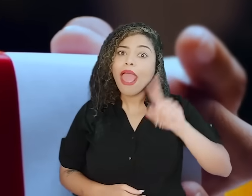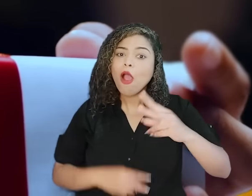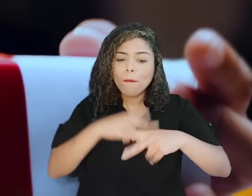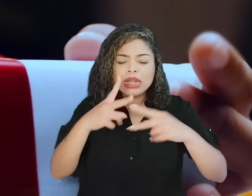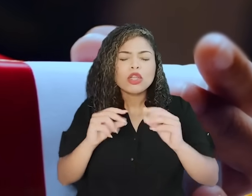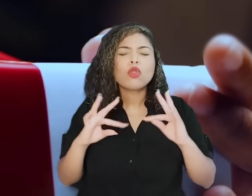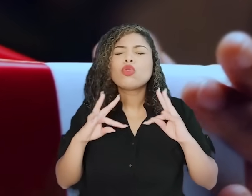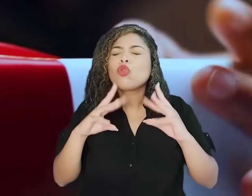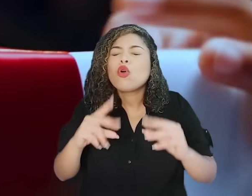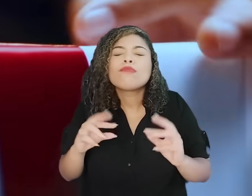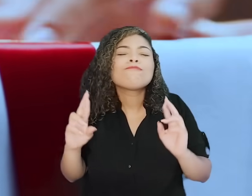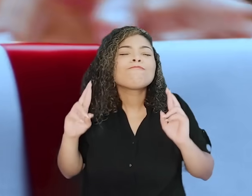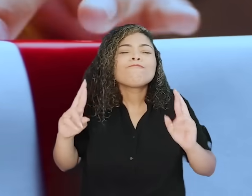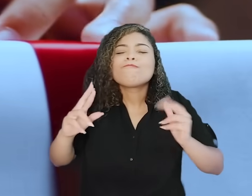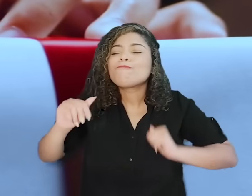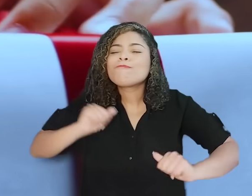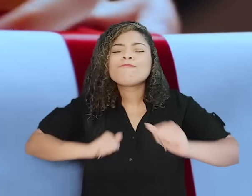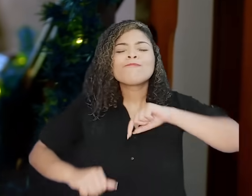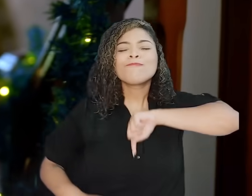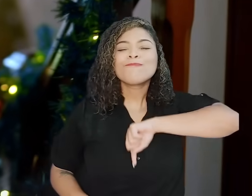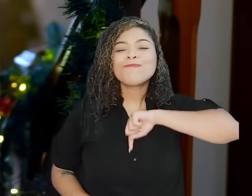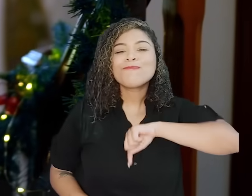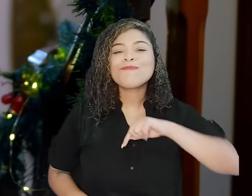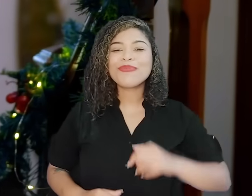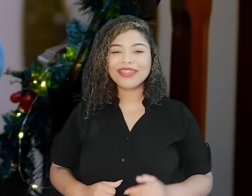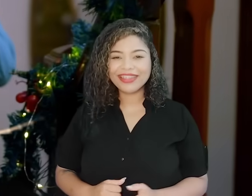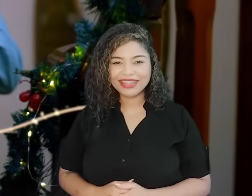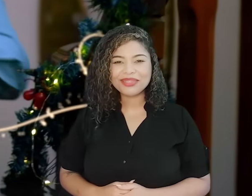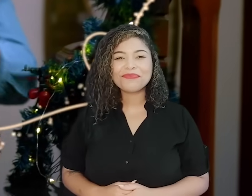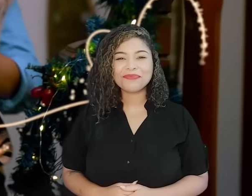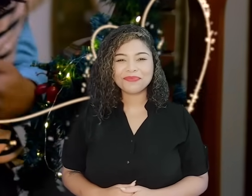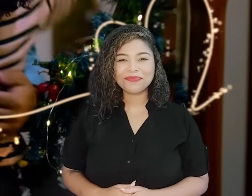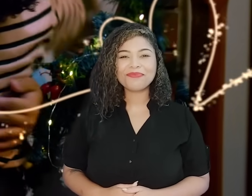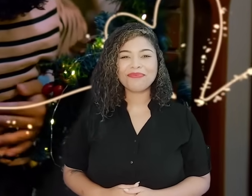que todos queríamos e esperávamos.